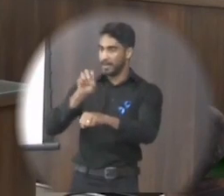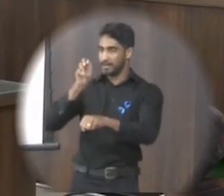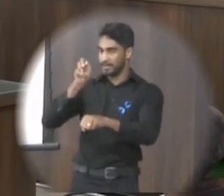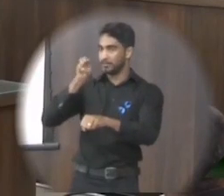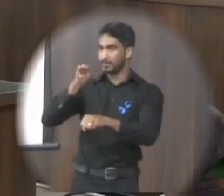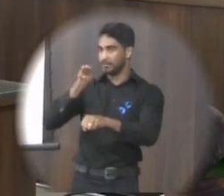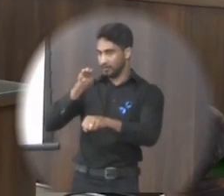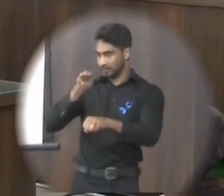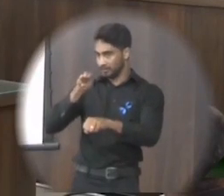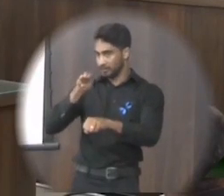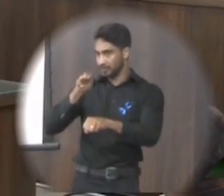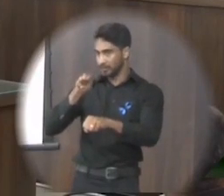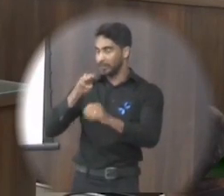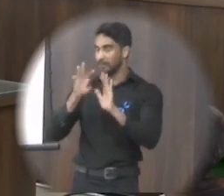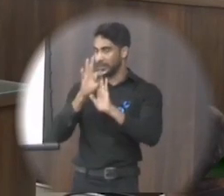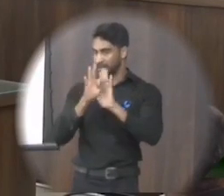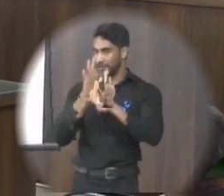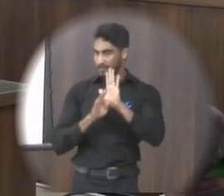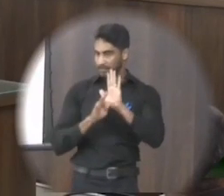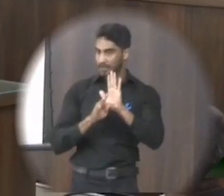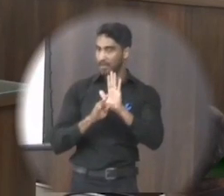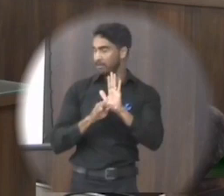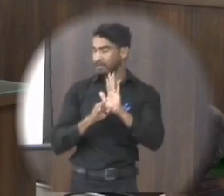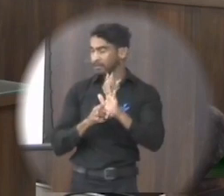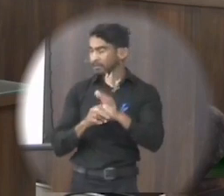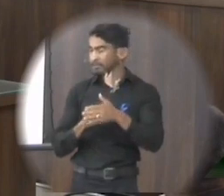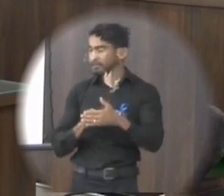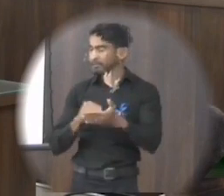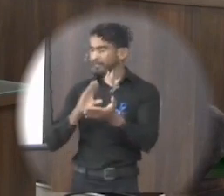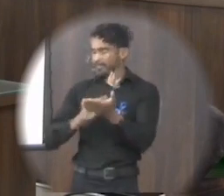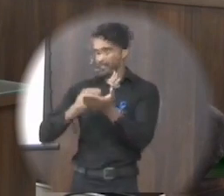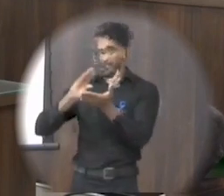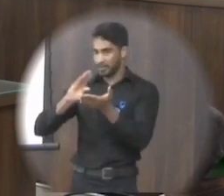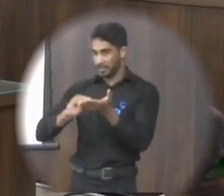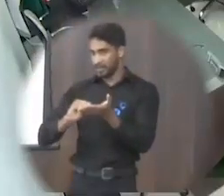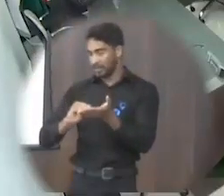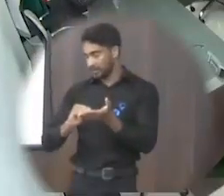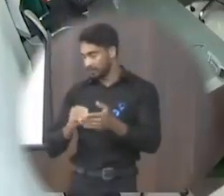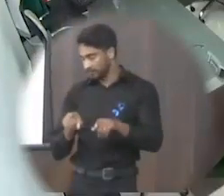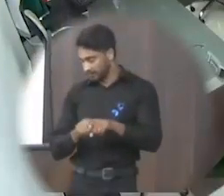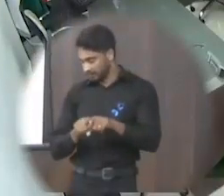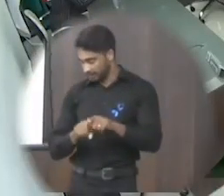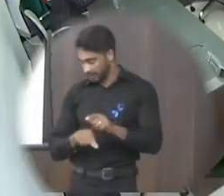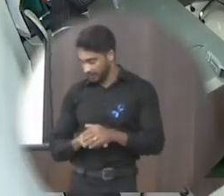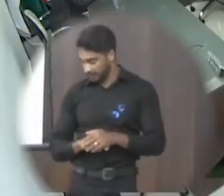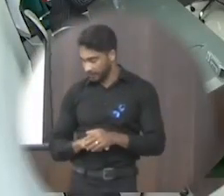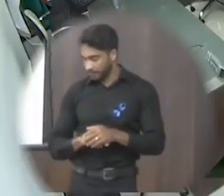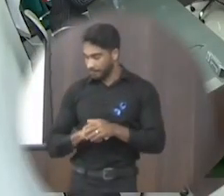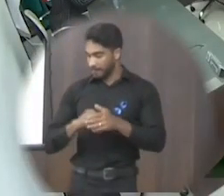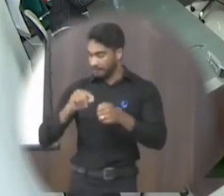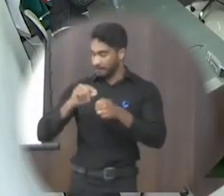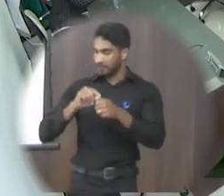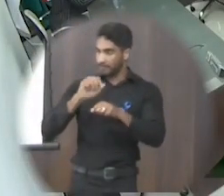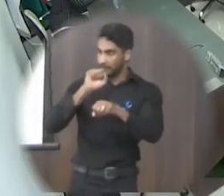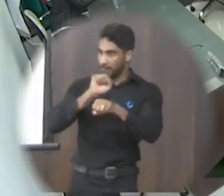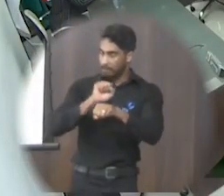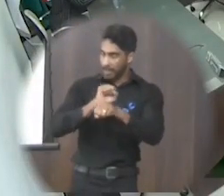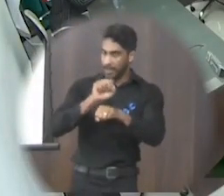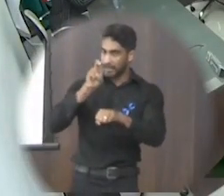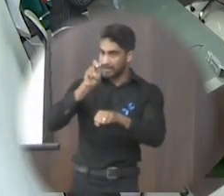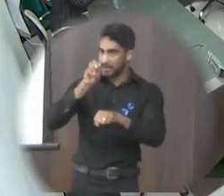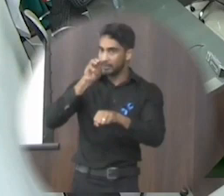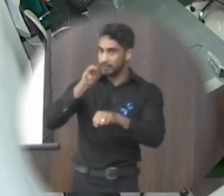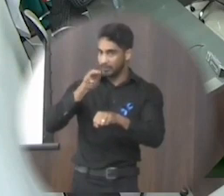gente finalizar aqui, fazer a chamada de vereadores. Constar em ata, viu, presidente? Vamos constar em ata. Vamos suspender por 5